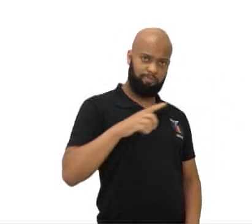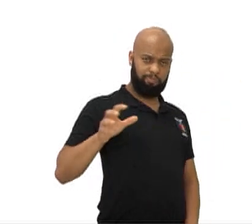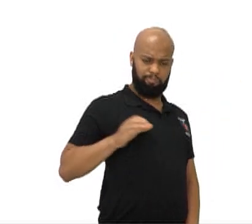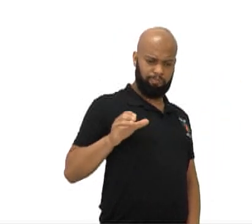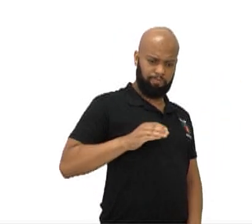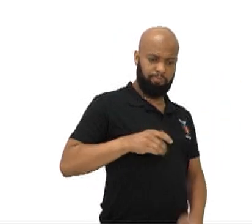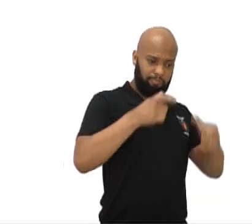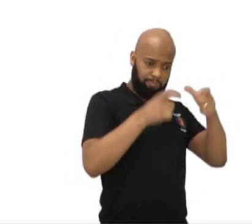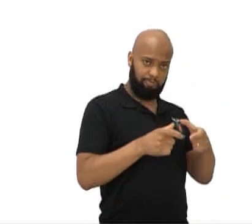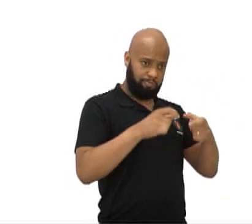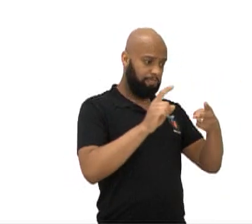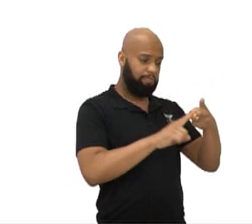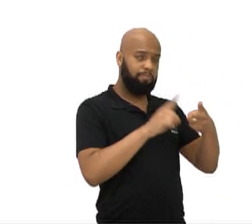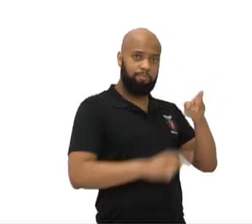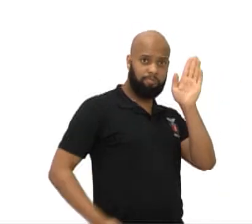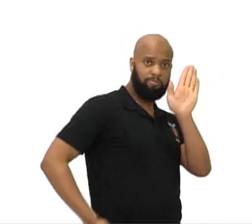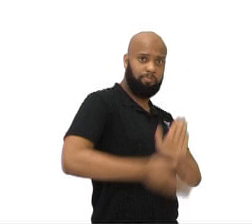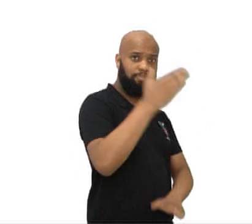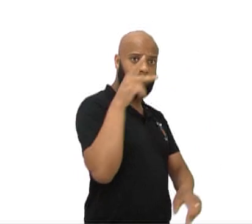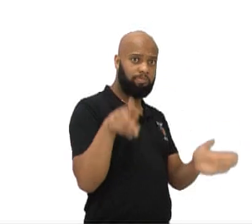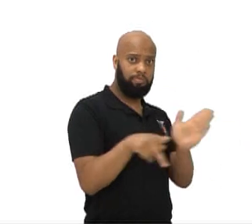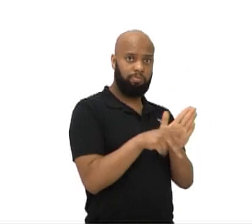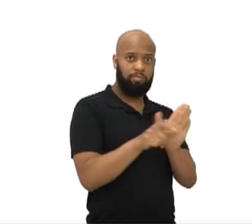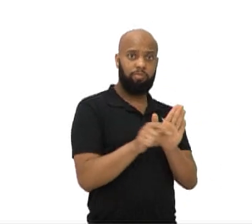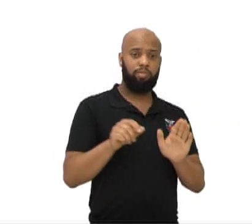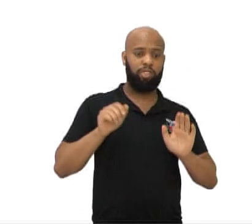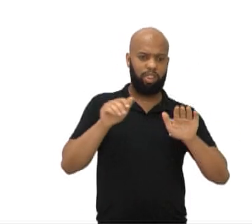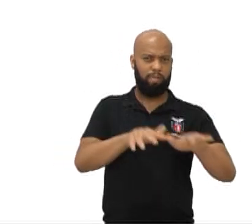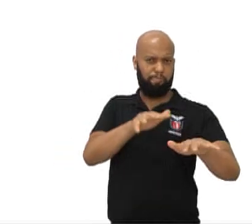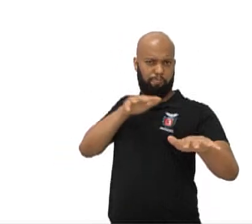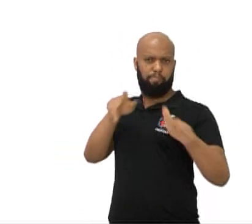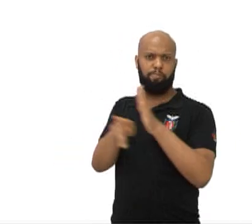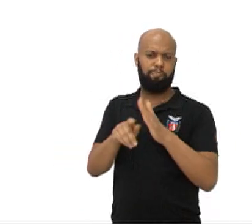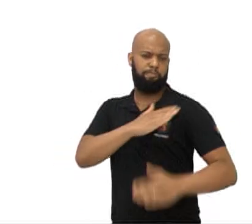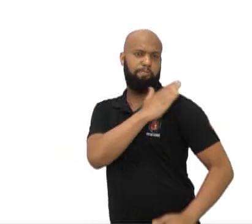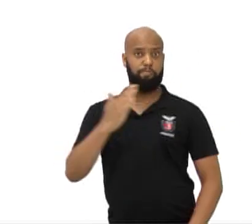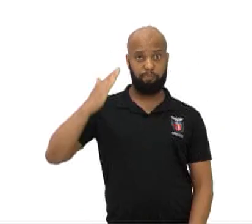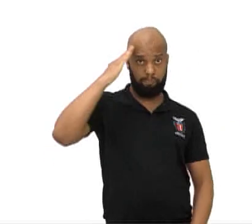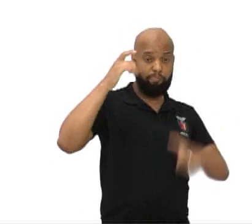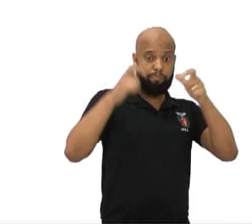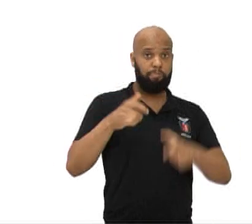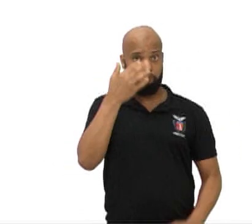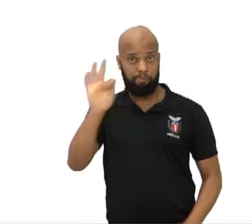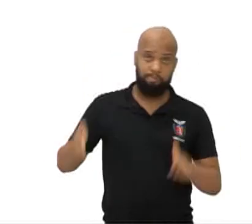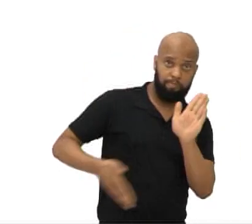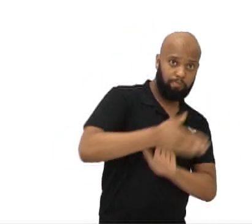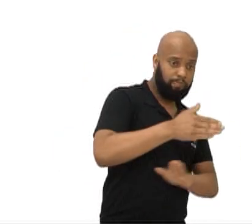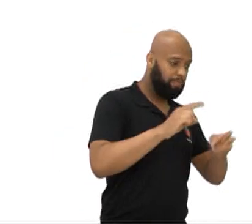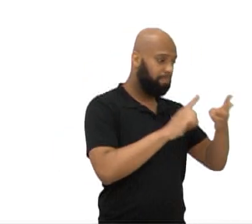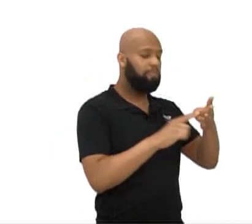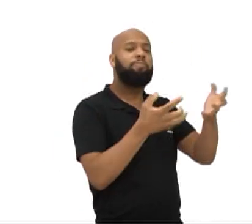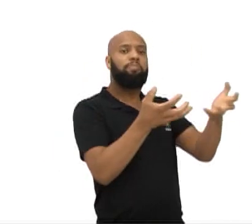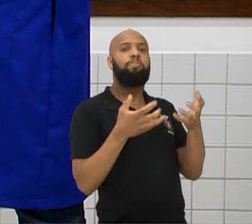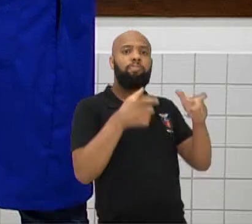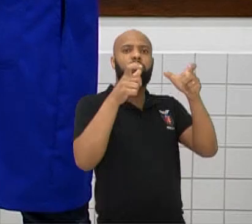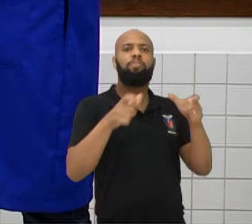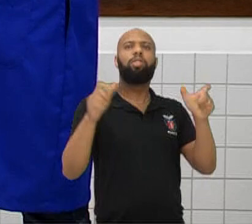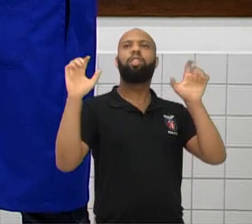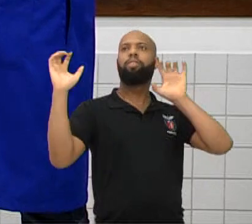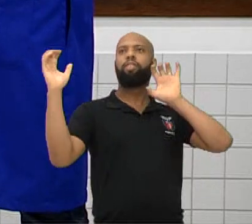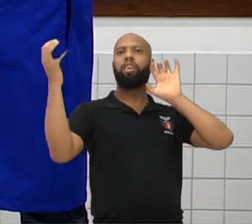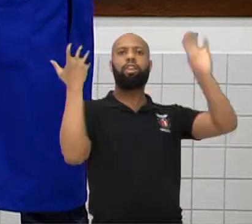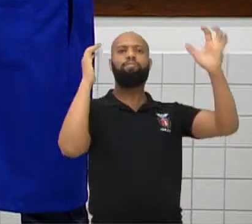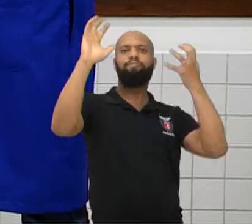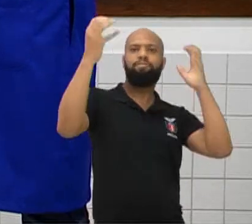Alternativa B. Fugir da invasão do exército francês? Ou alternativa C, buscar um lugar de clima mais quente para passar